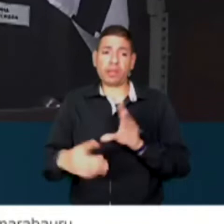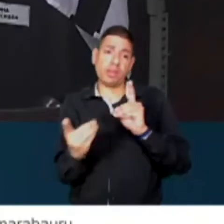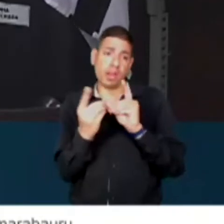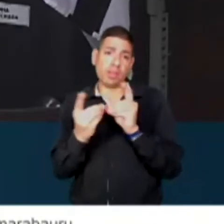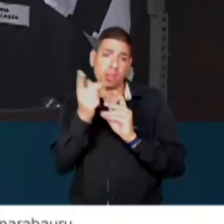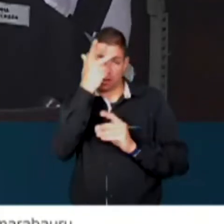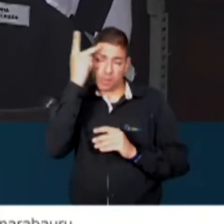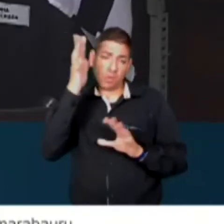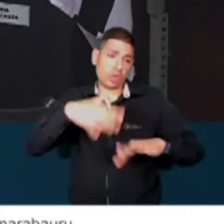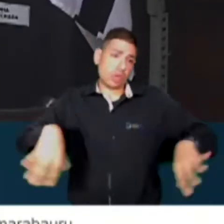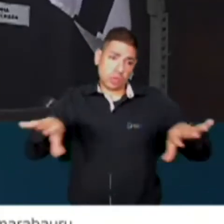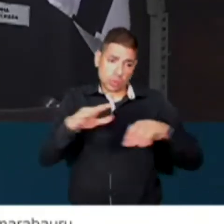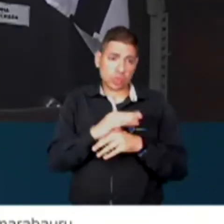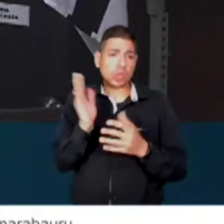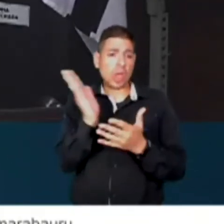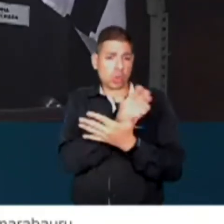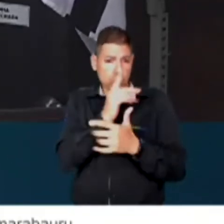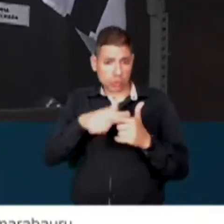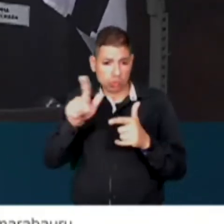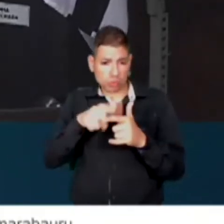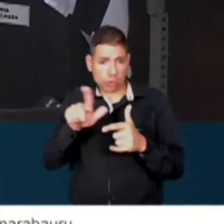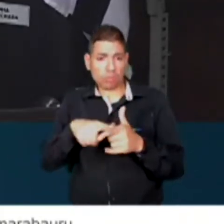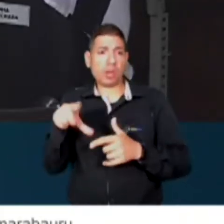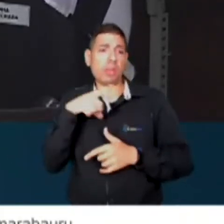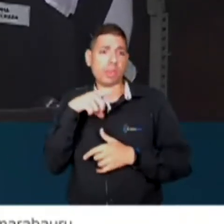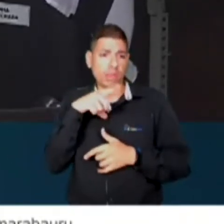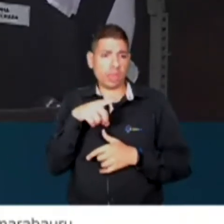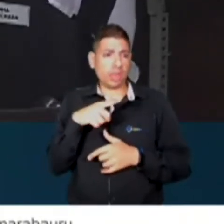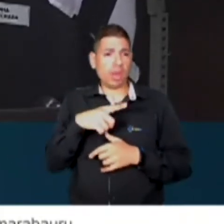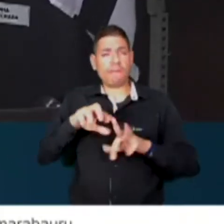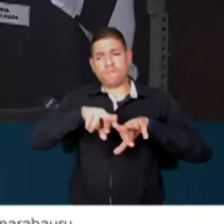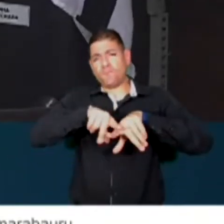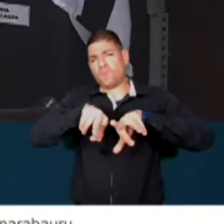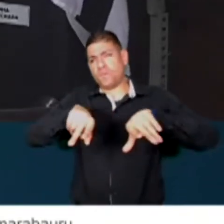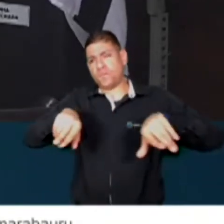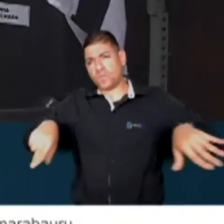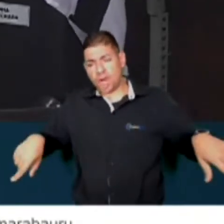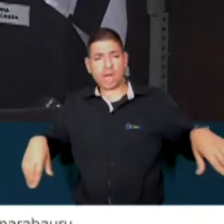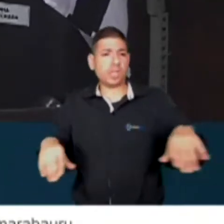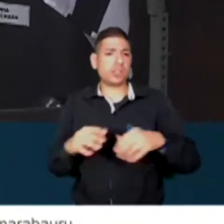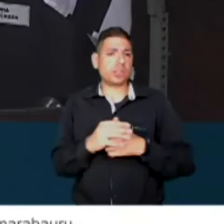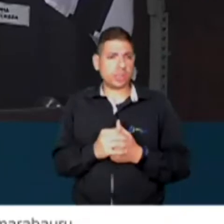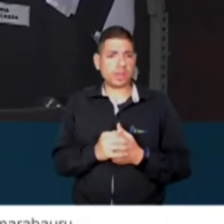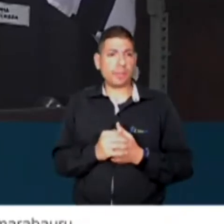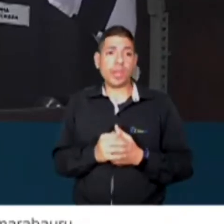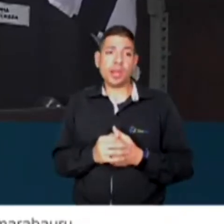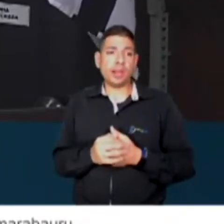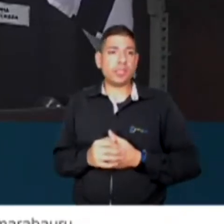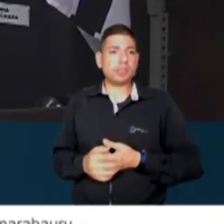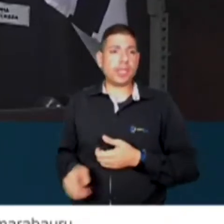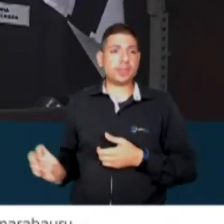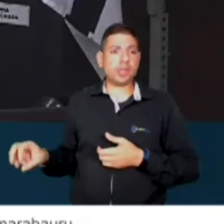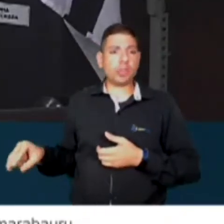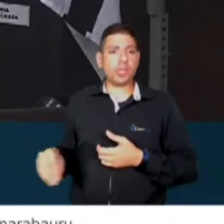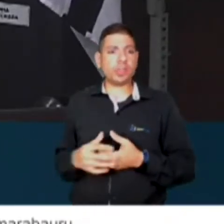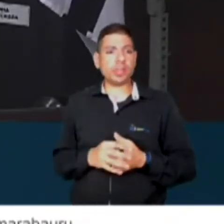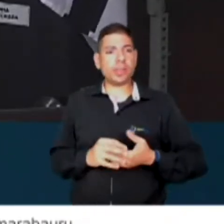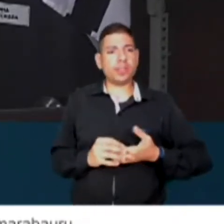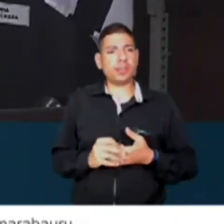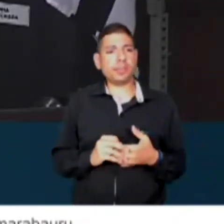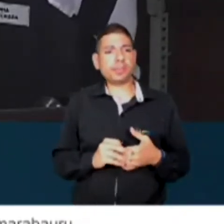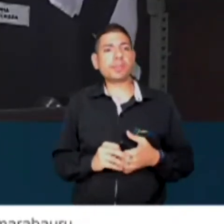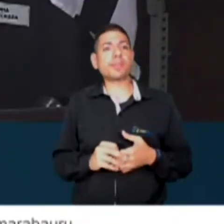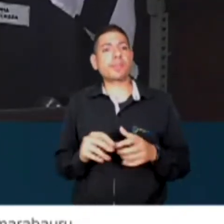têm problemas dos mais variados, das mais significantes, mas que precisa de uma